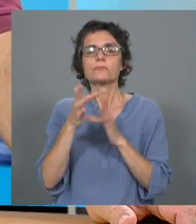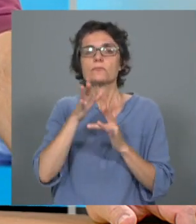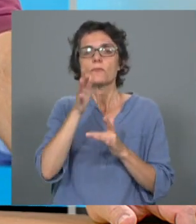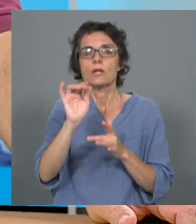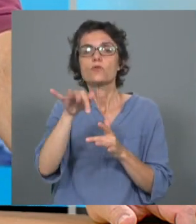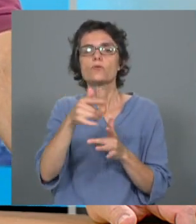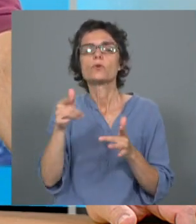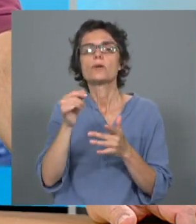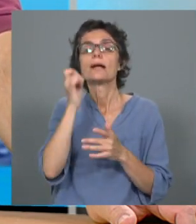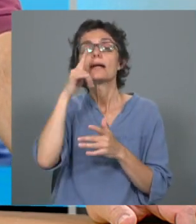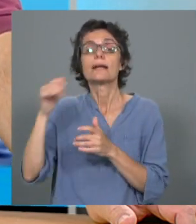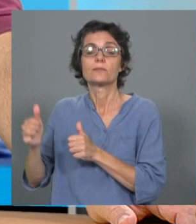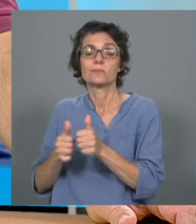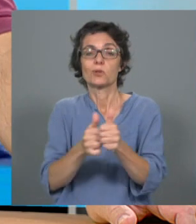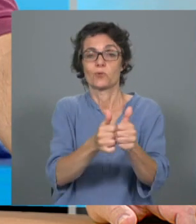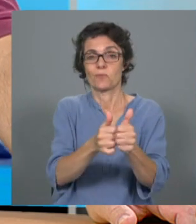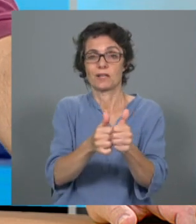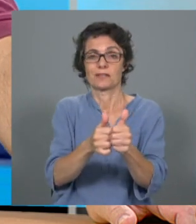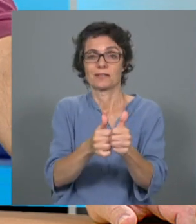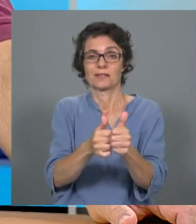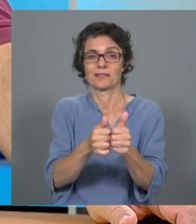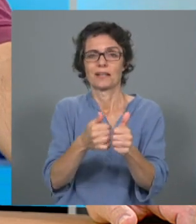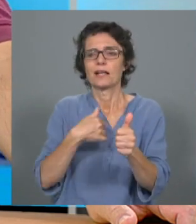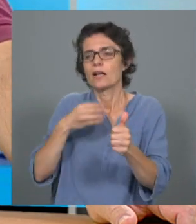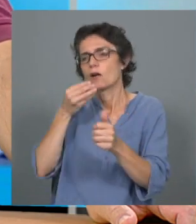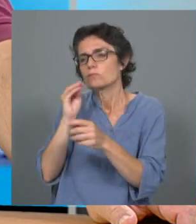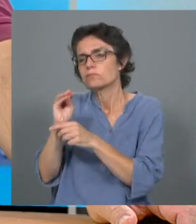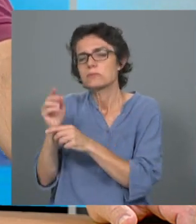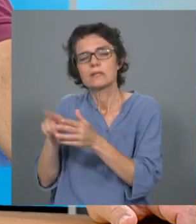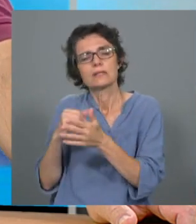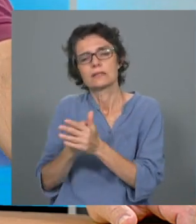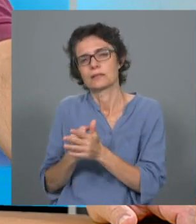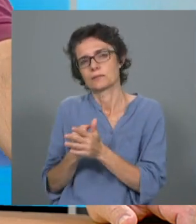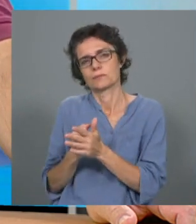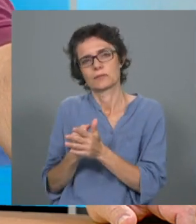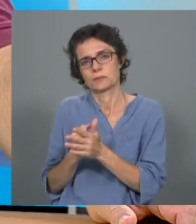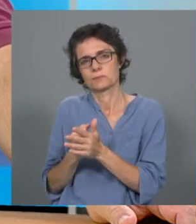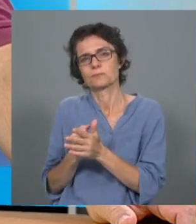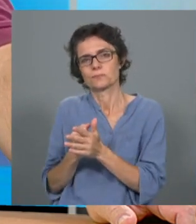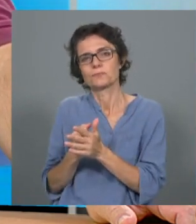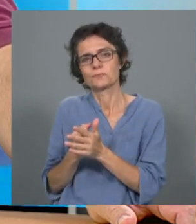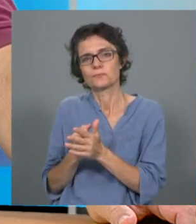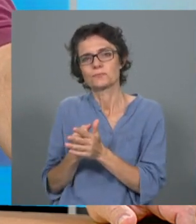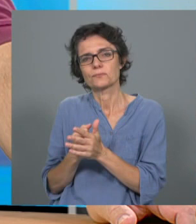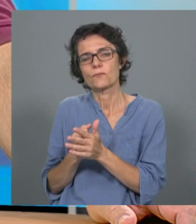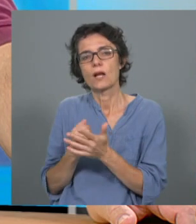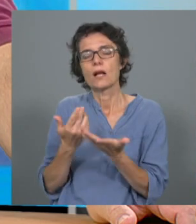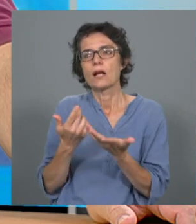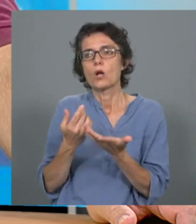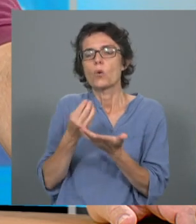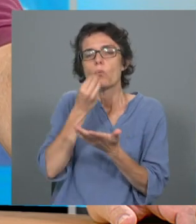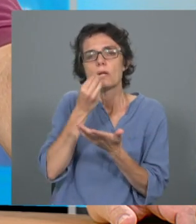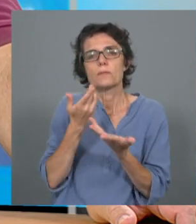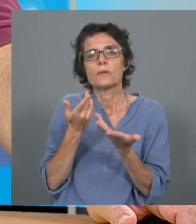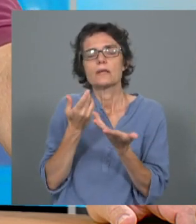mais terá fome. Ou seja, o alimento que não nos deixa mais ter fome nem sede